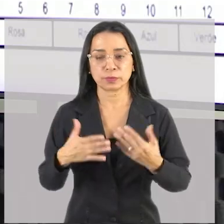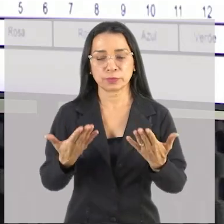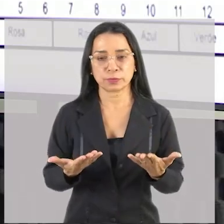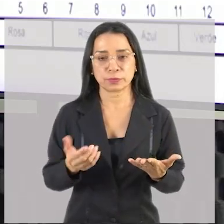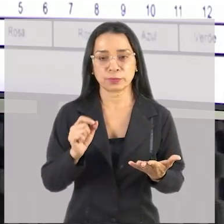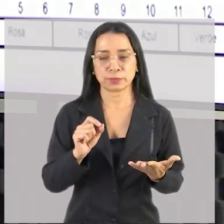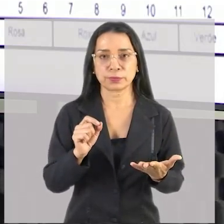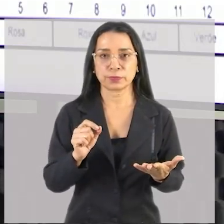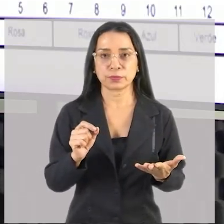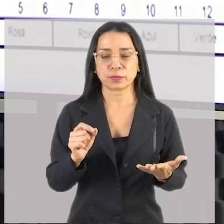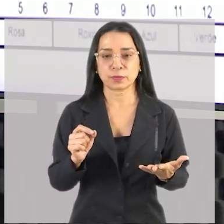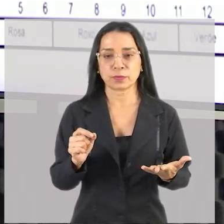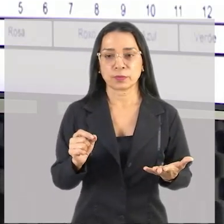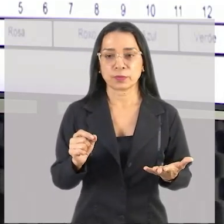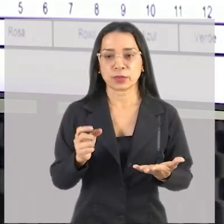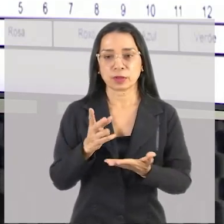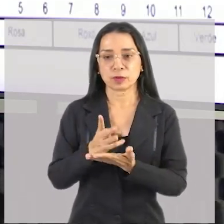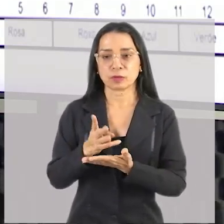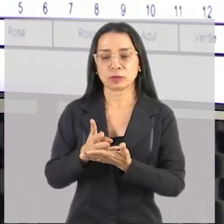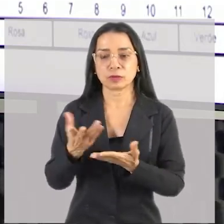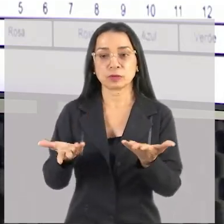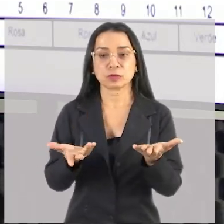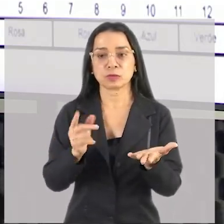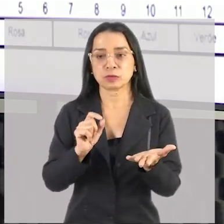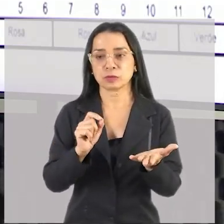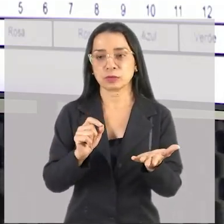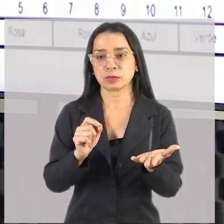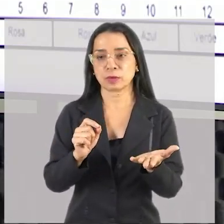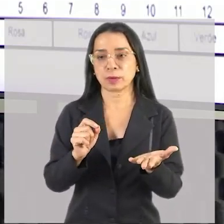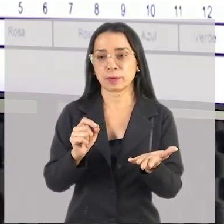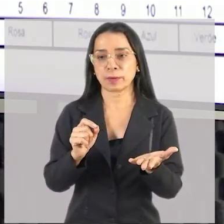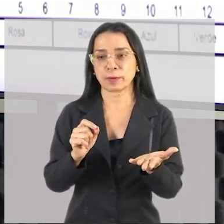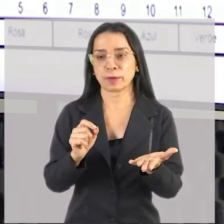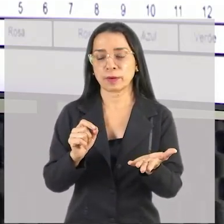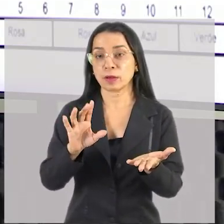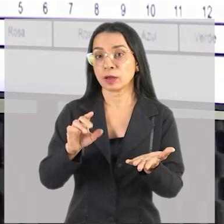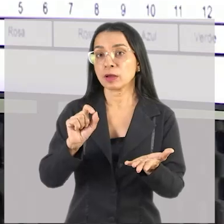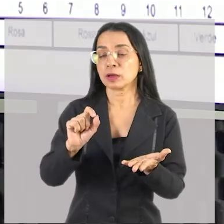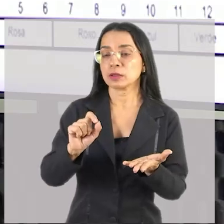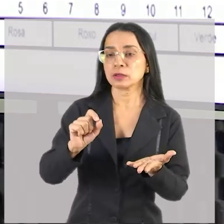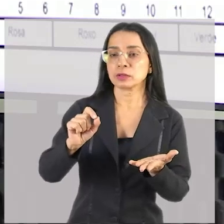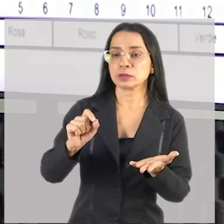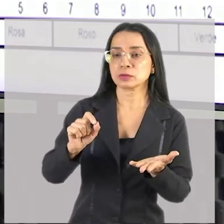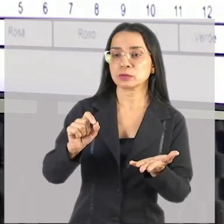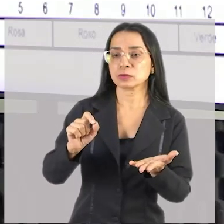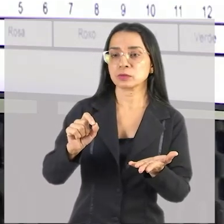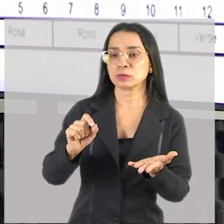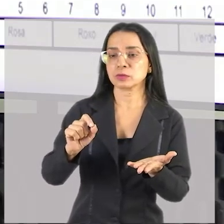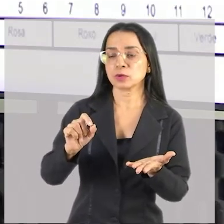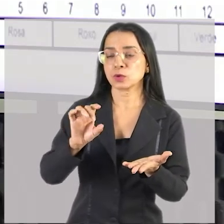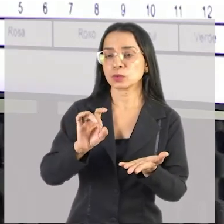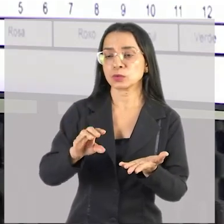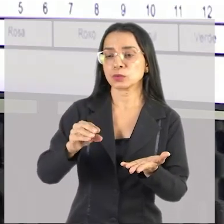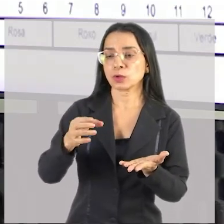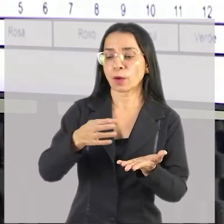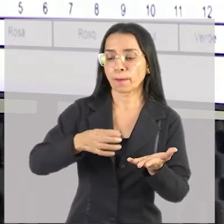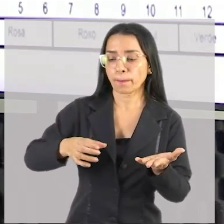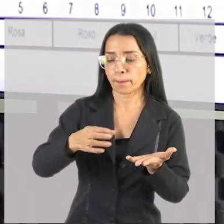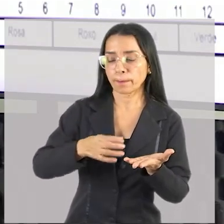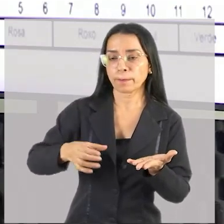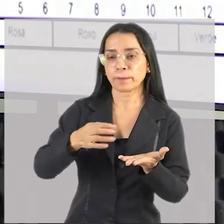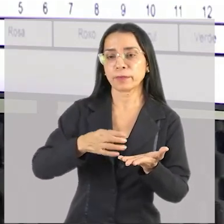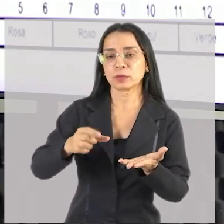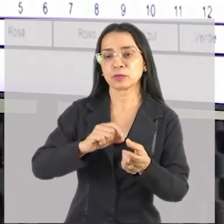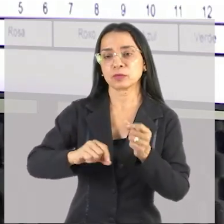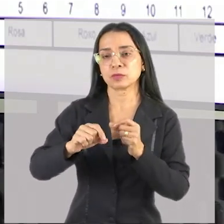Pessoal, ele continua e diz assim, ó. Para isso, basta misturar um pouco de suco